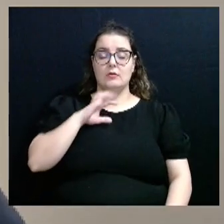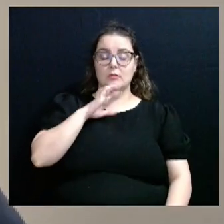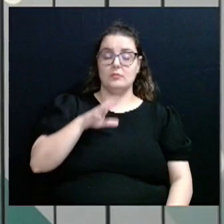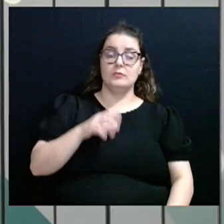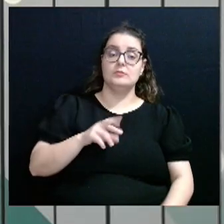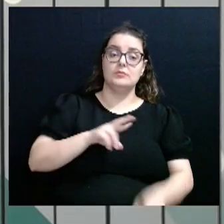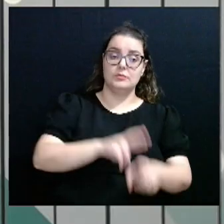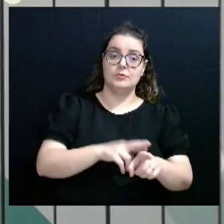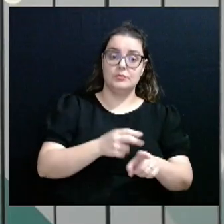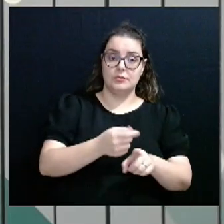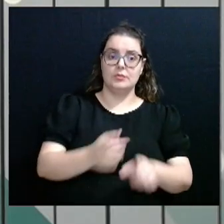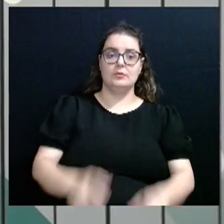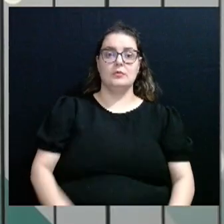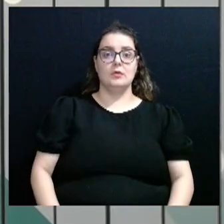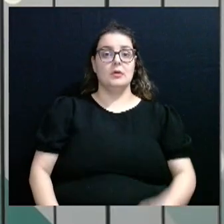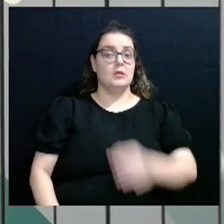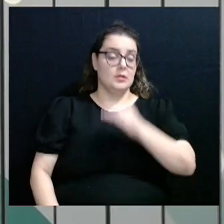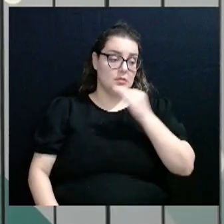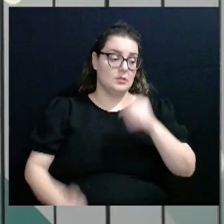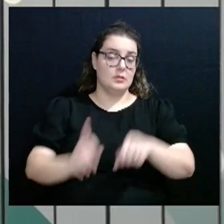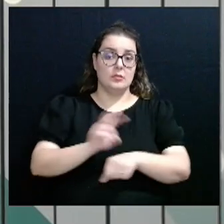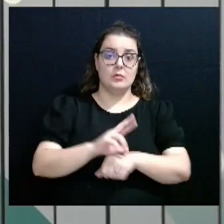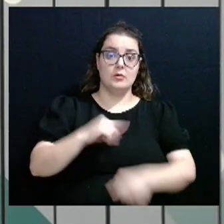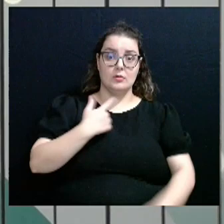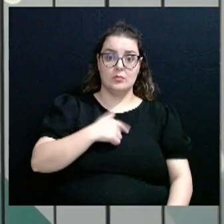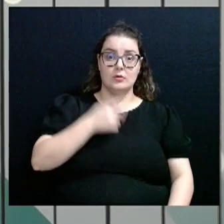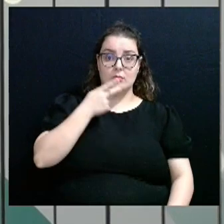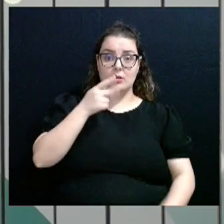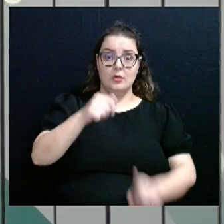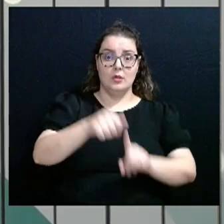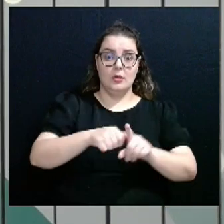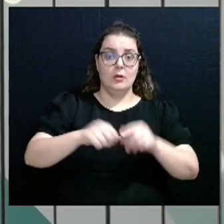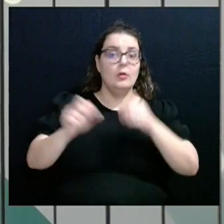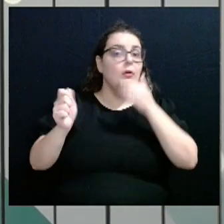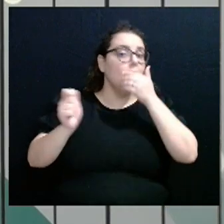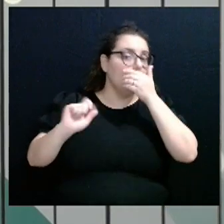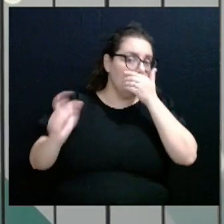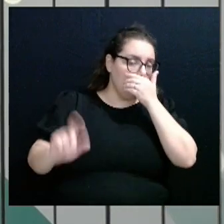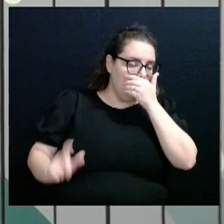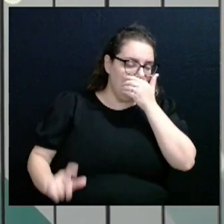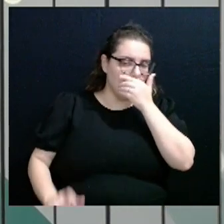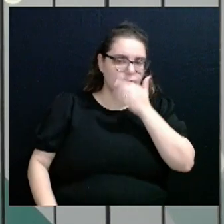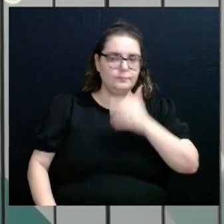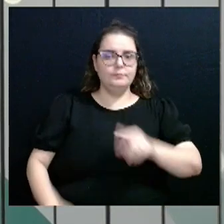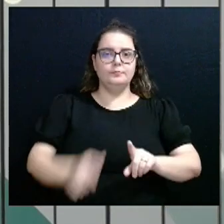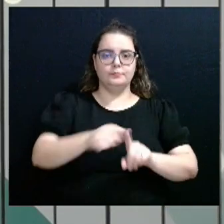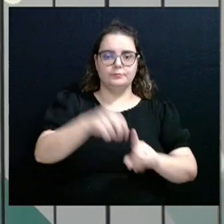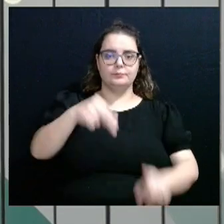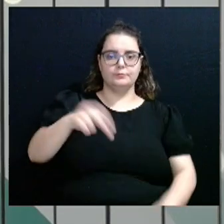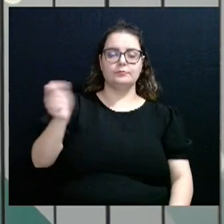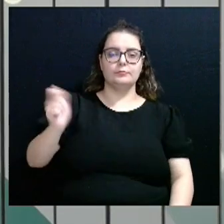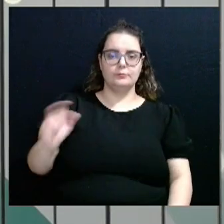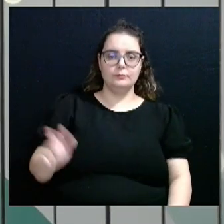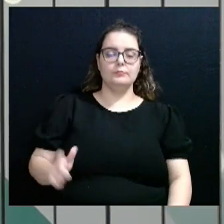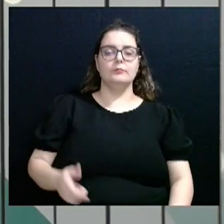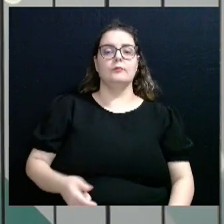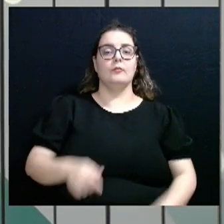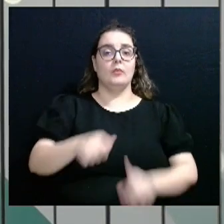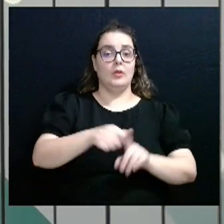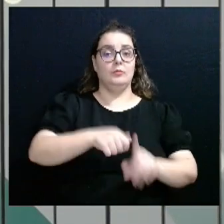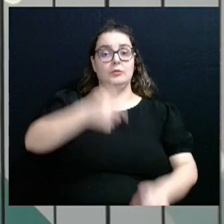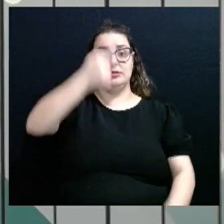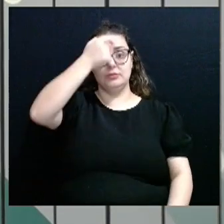gente fala sobre o Novembro Azul, né? Que é um mês de conscientização mas a gente